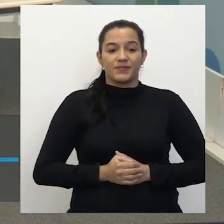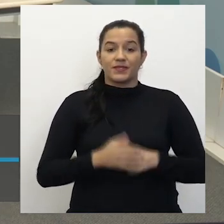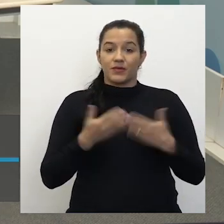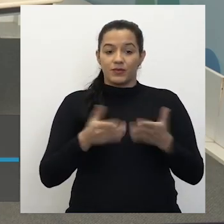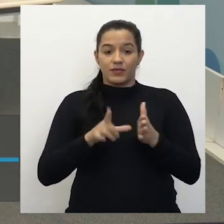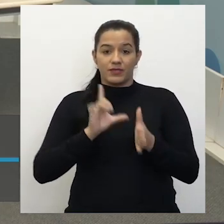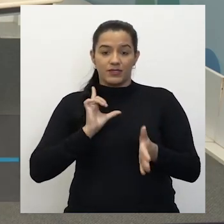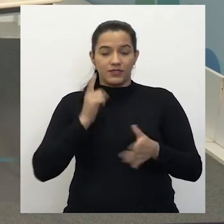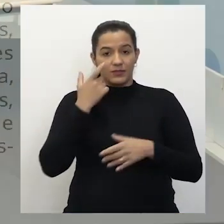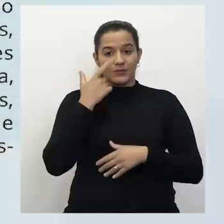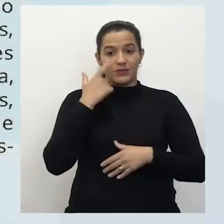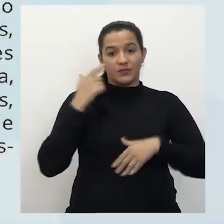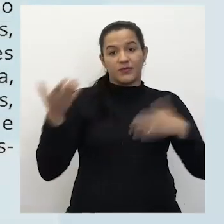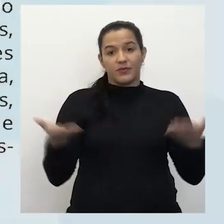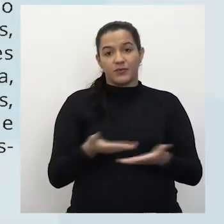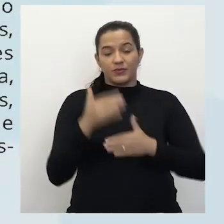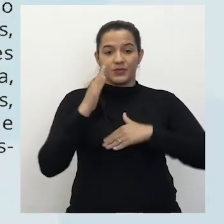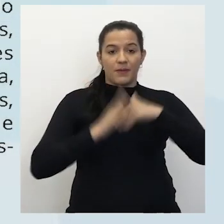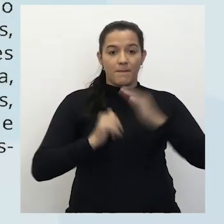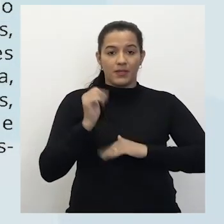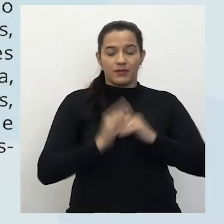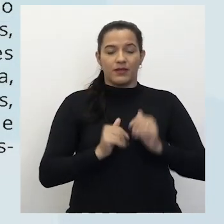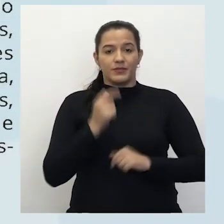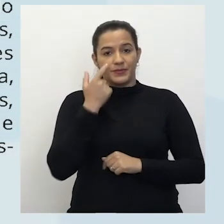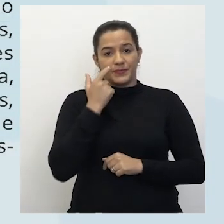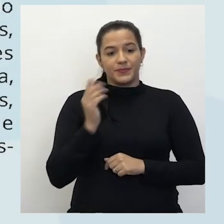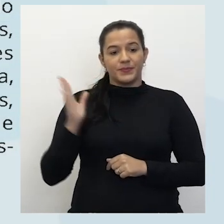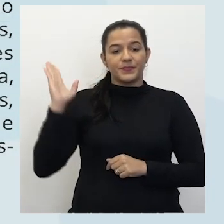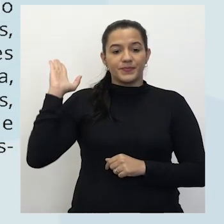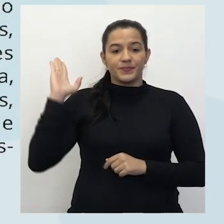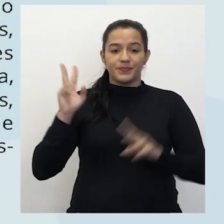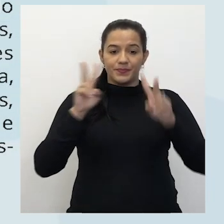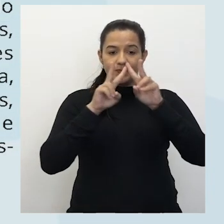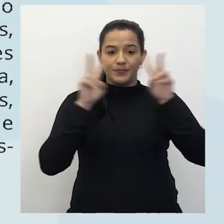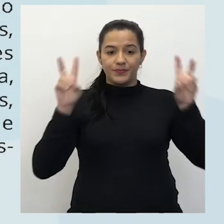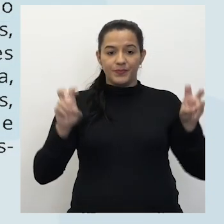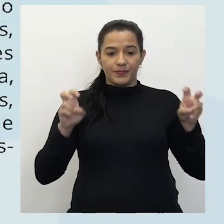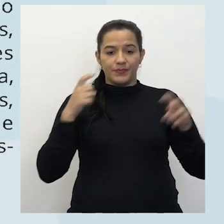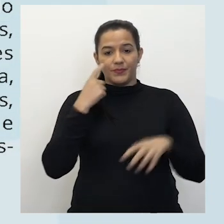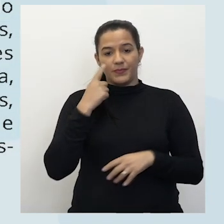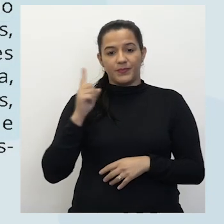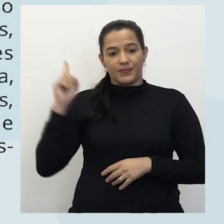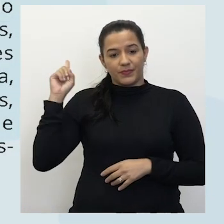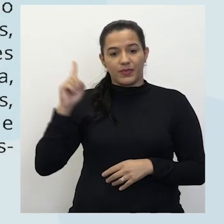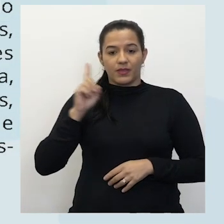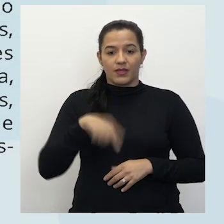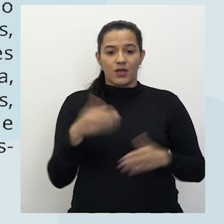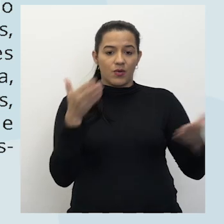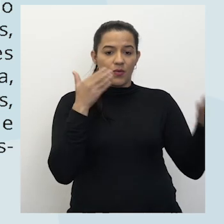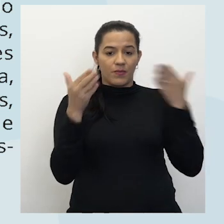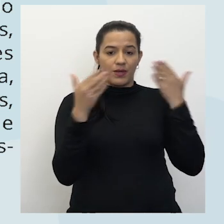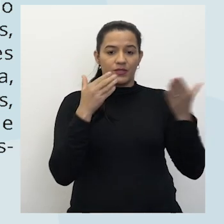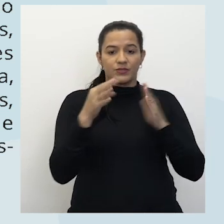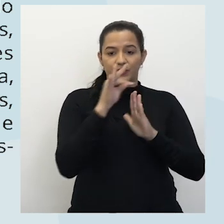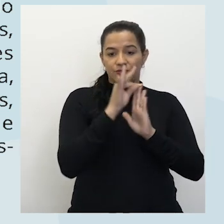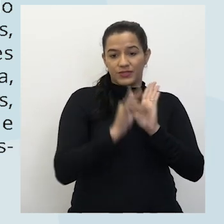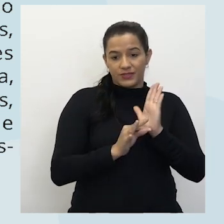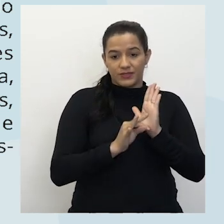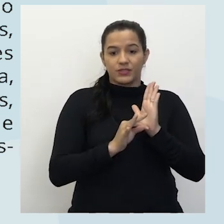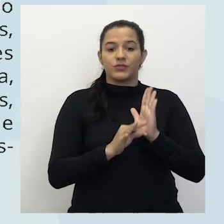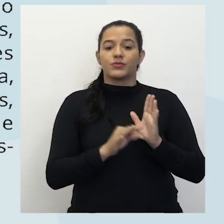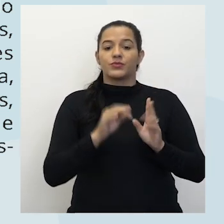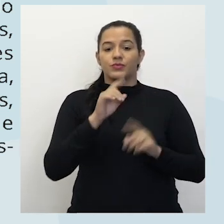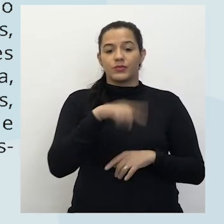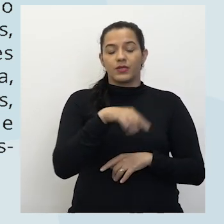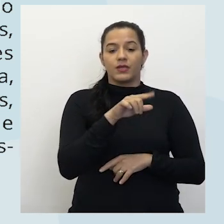vamos para as habilidades de hoje. Na tela, tema da aula, comparação de textos literários, versões. Não esquece de colocar